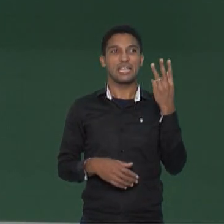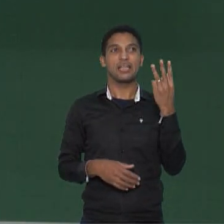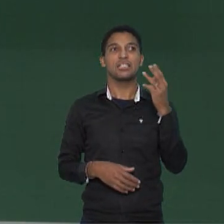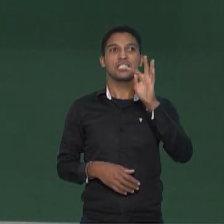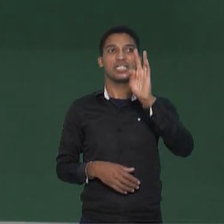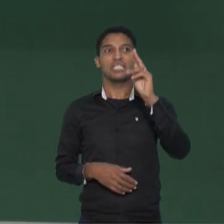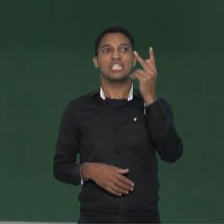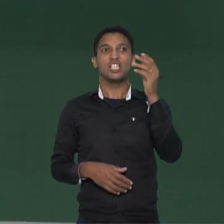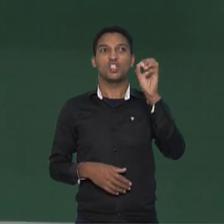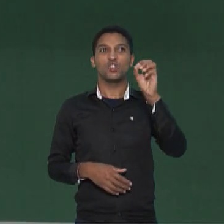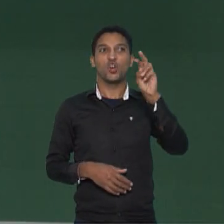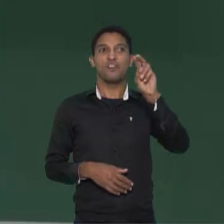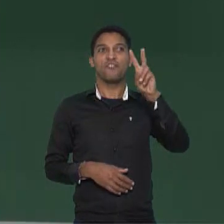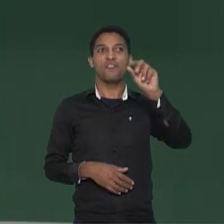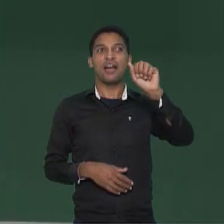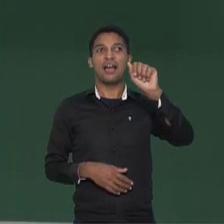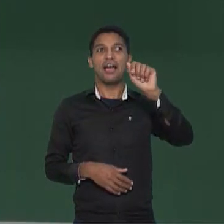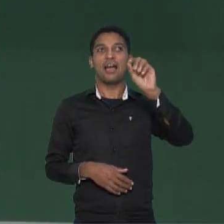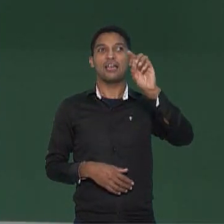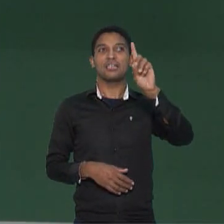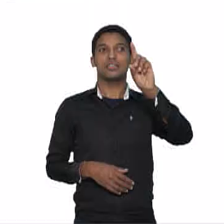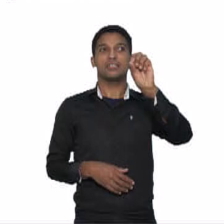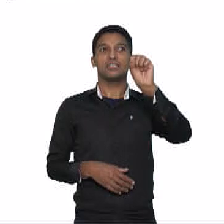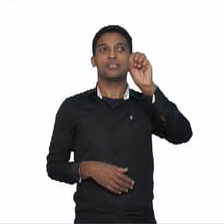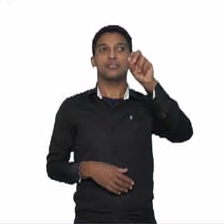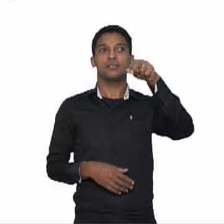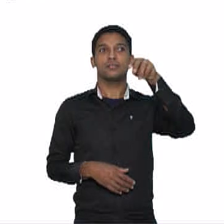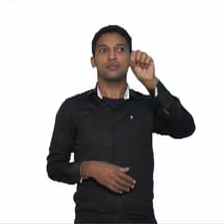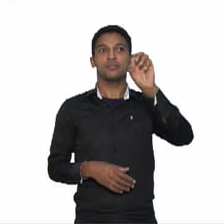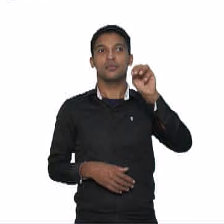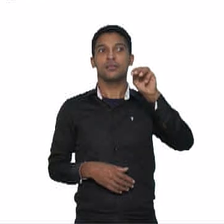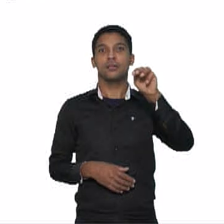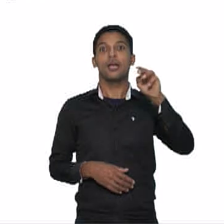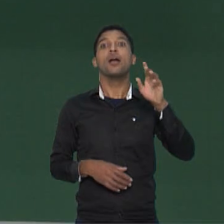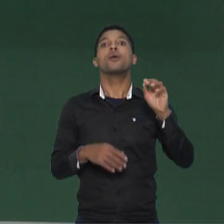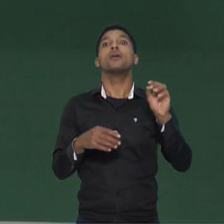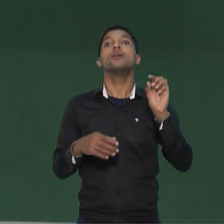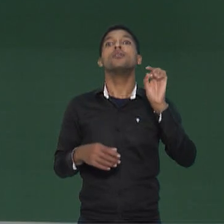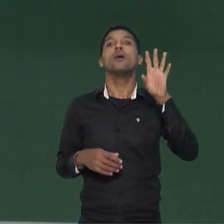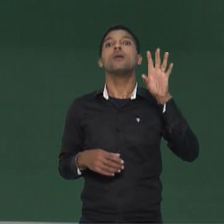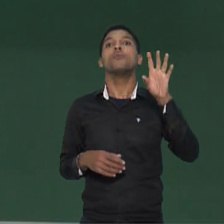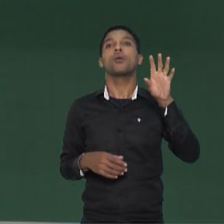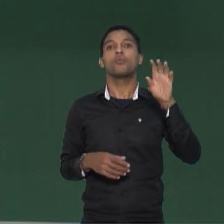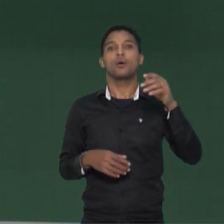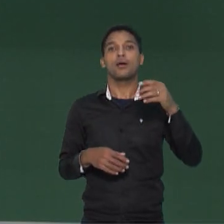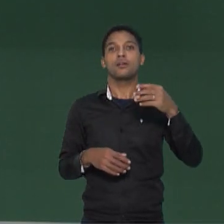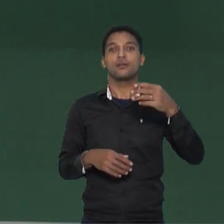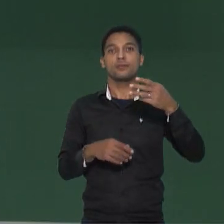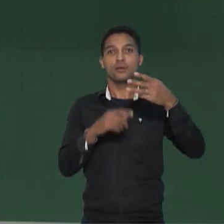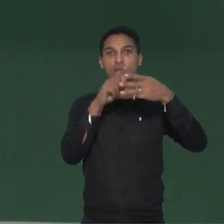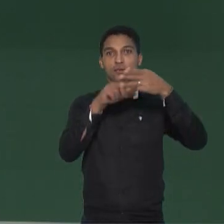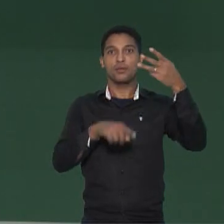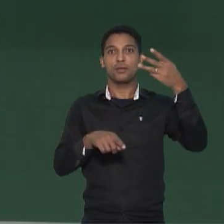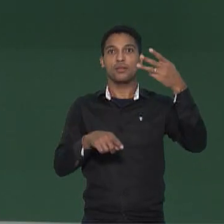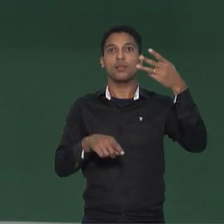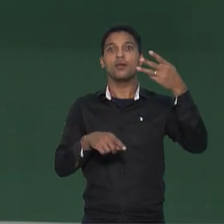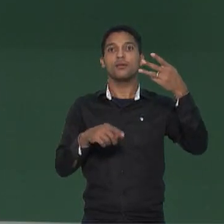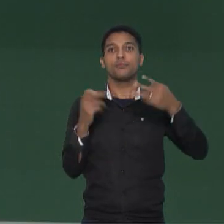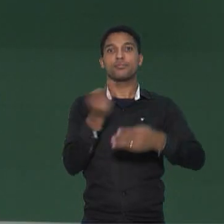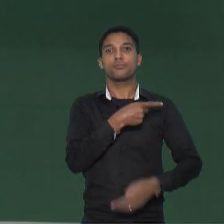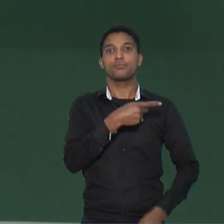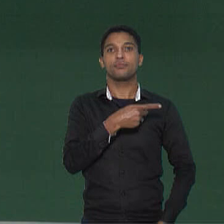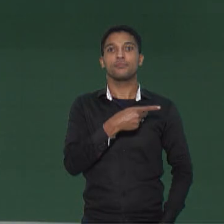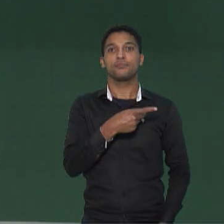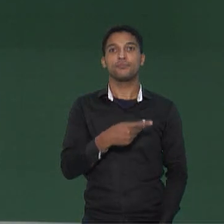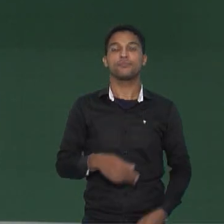Canova. Então, apenas a alternativa 3 é falsa. Fácil essa, né? Vamos continuar. Pintura, chegamos na